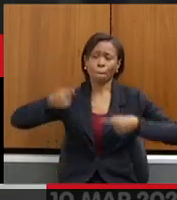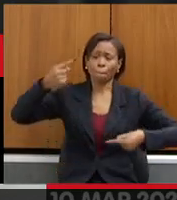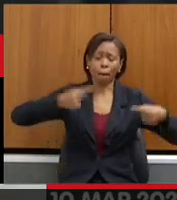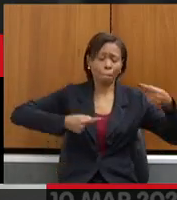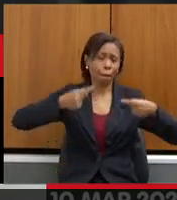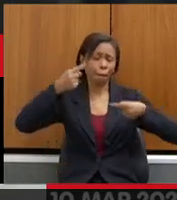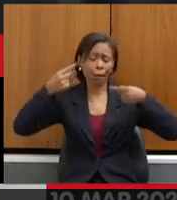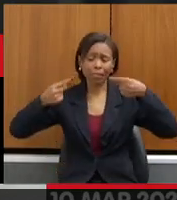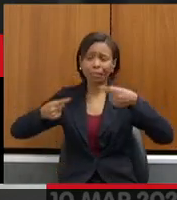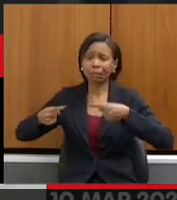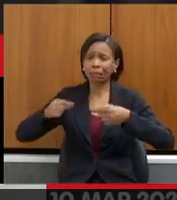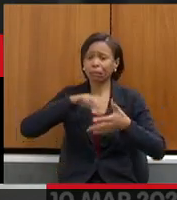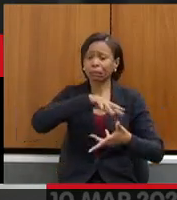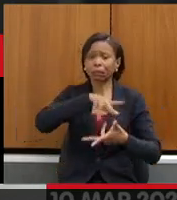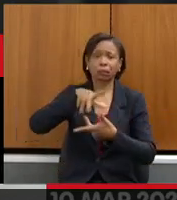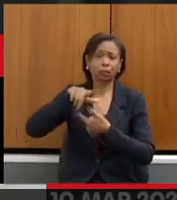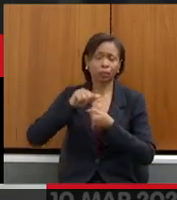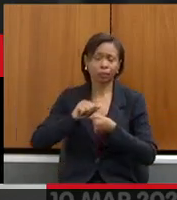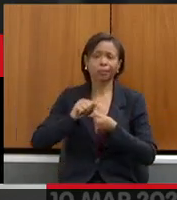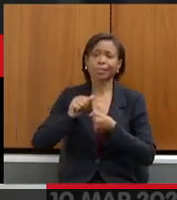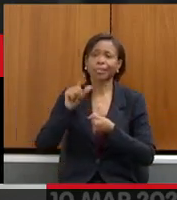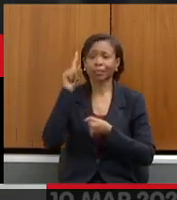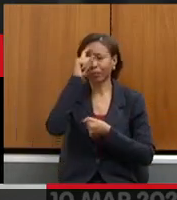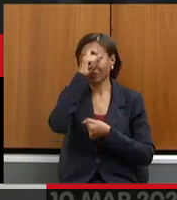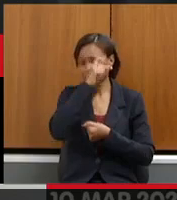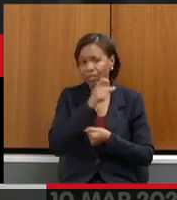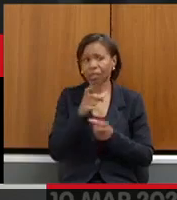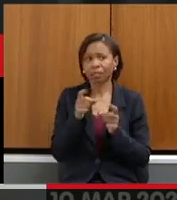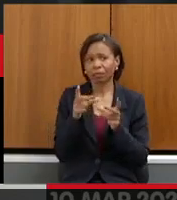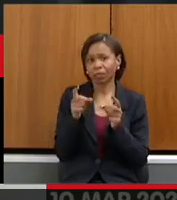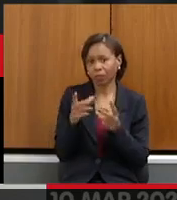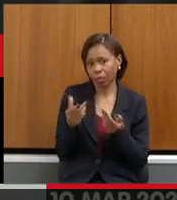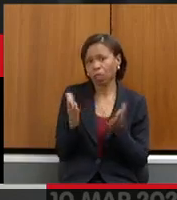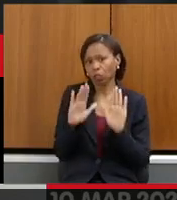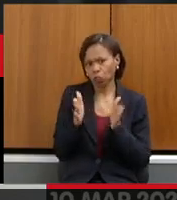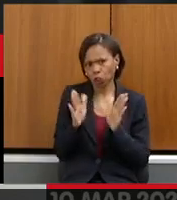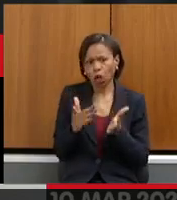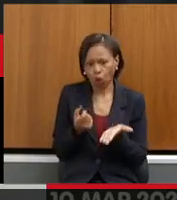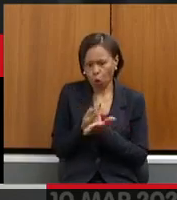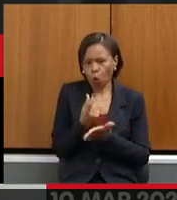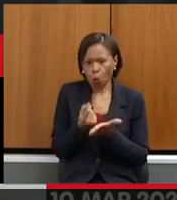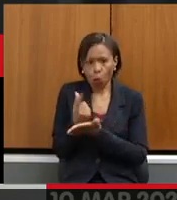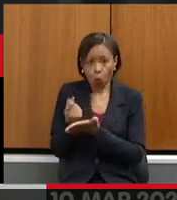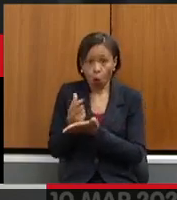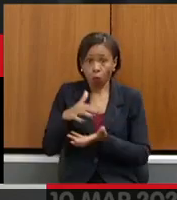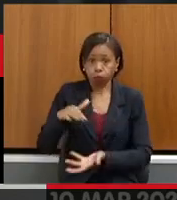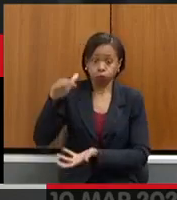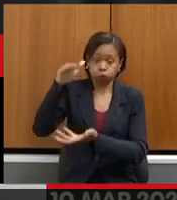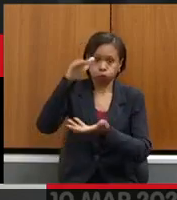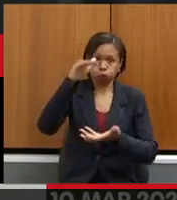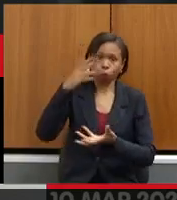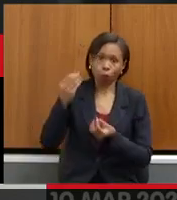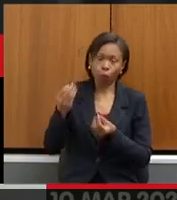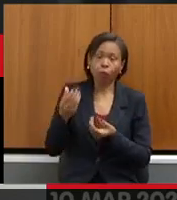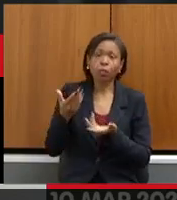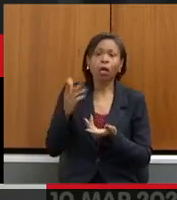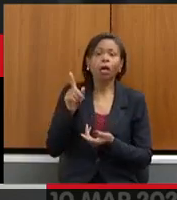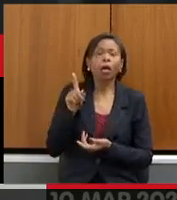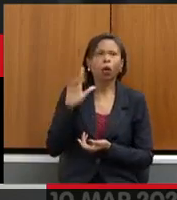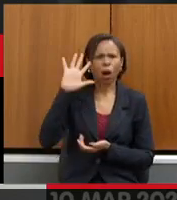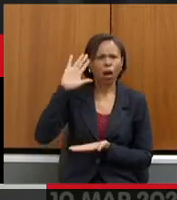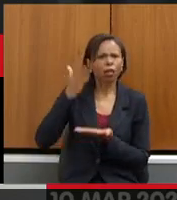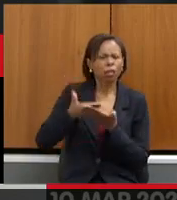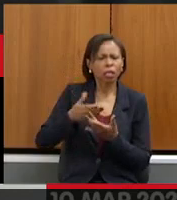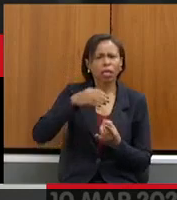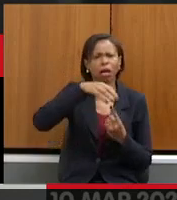inteiro indústria tá com dificuldade e embora já tem uma compra grande e eu quero clique agora que aqui o Cruz